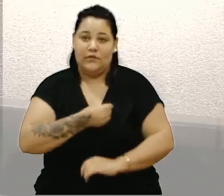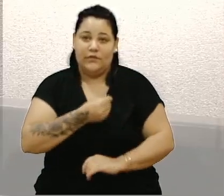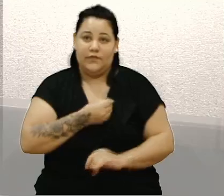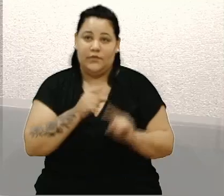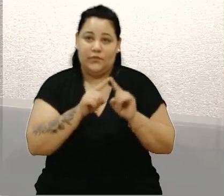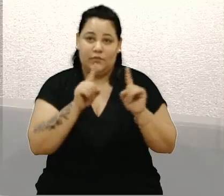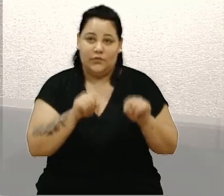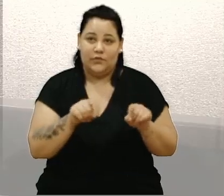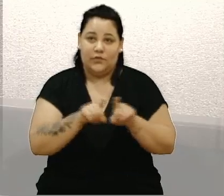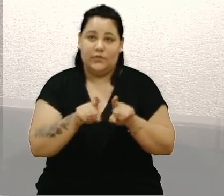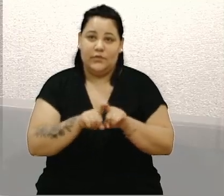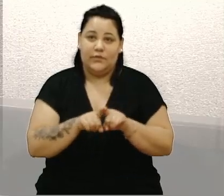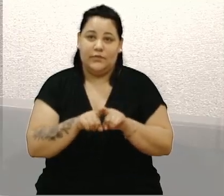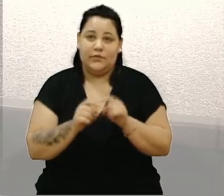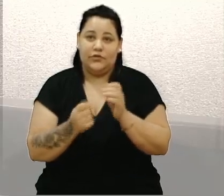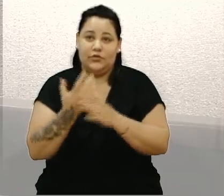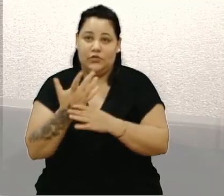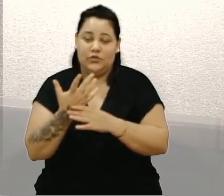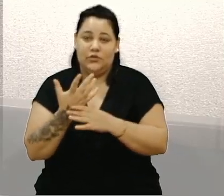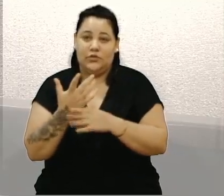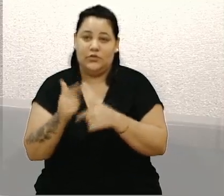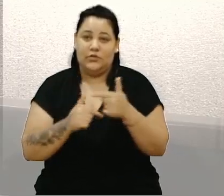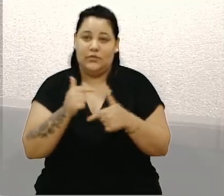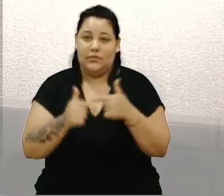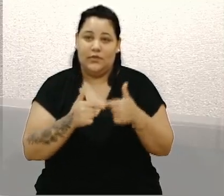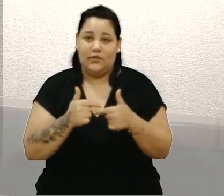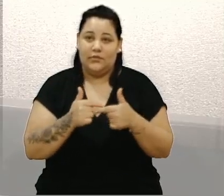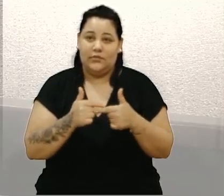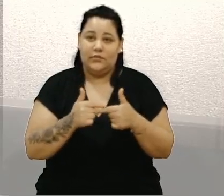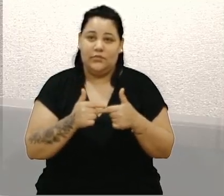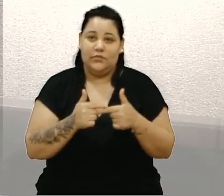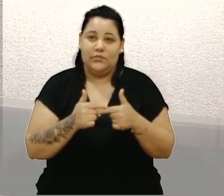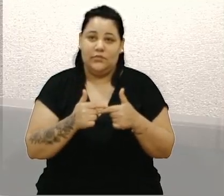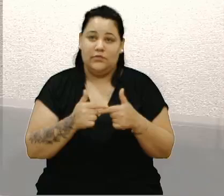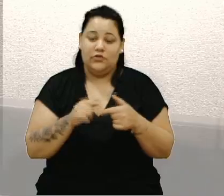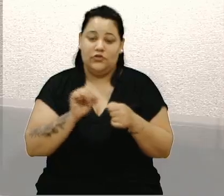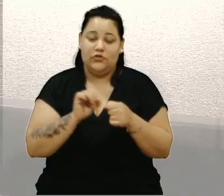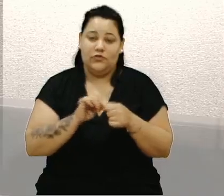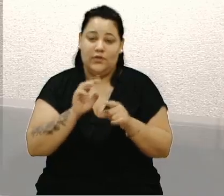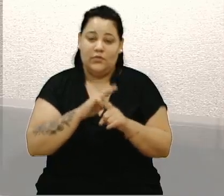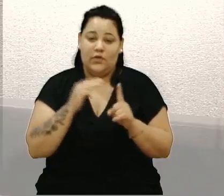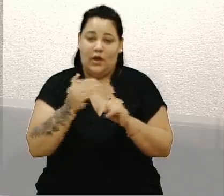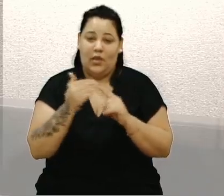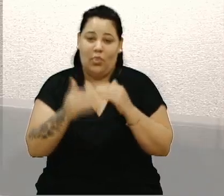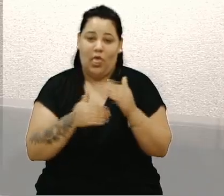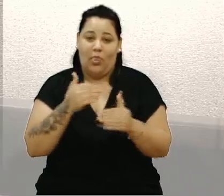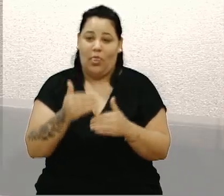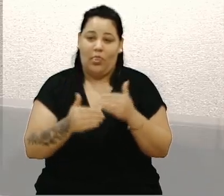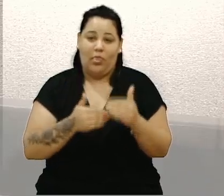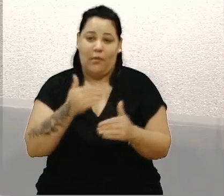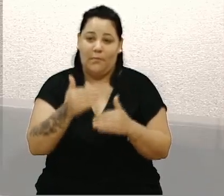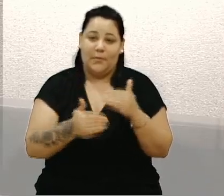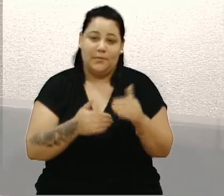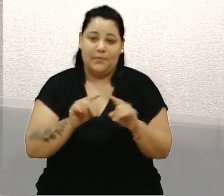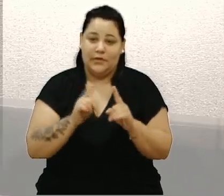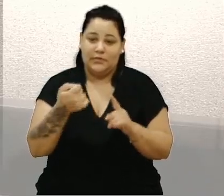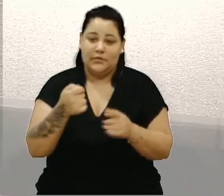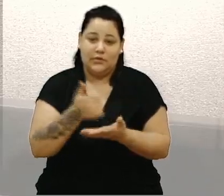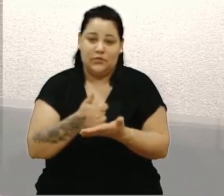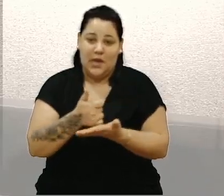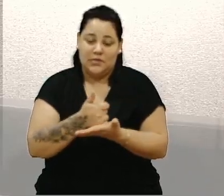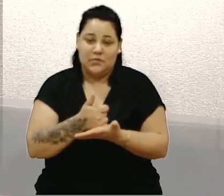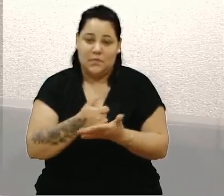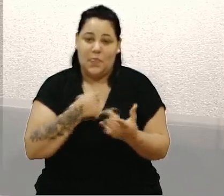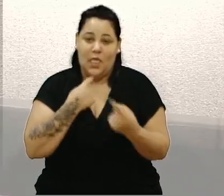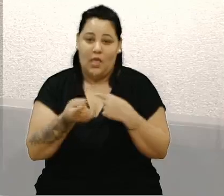a gente gere emprego, a gente produz, a gente faz o mercado girar. Mas tem que ter o básico. E a reclamação